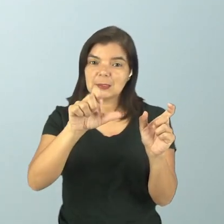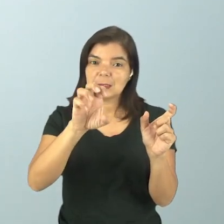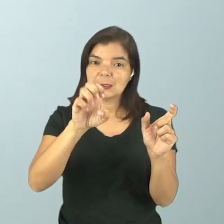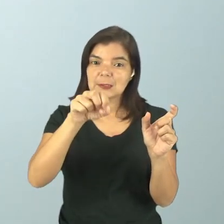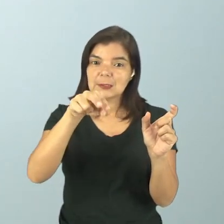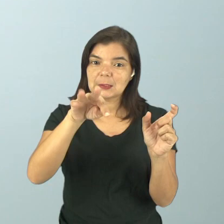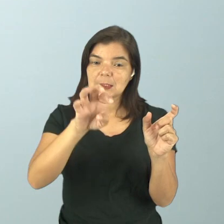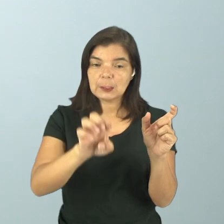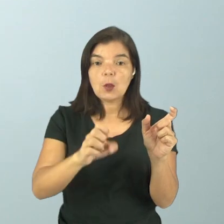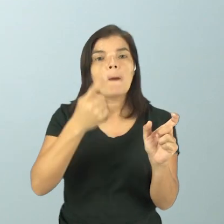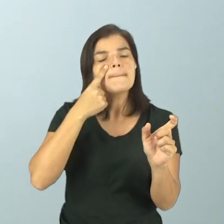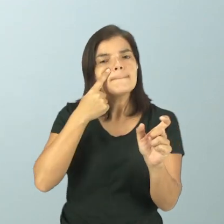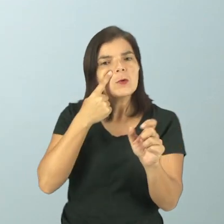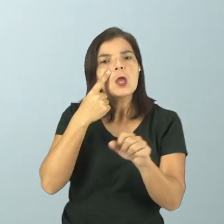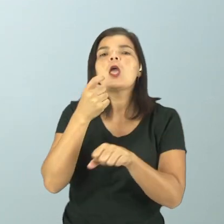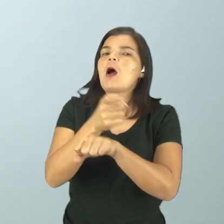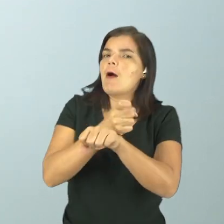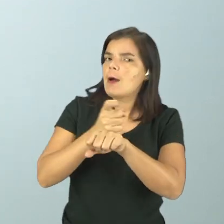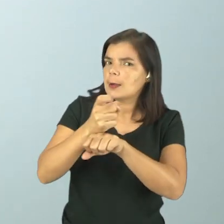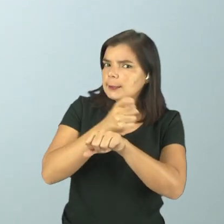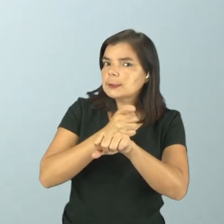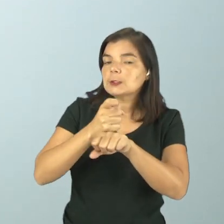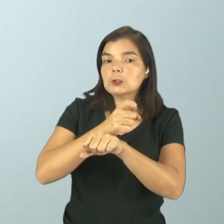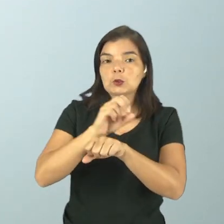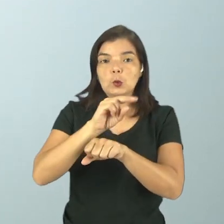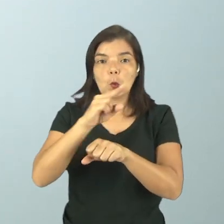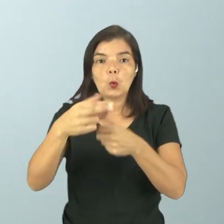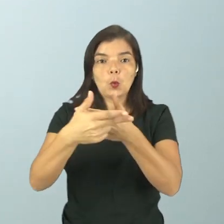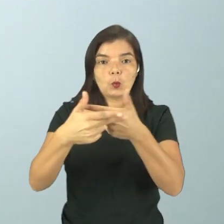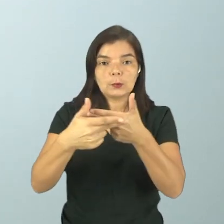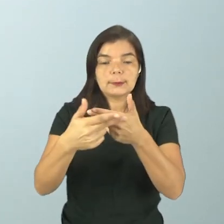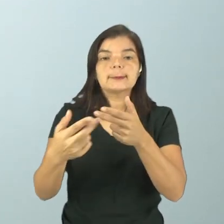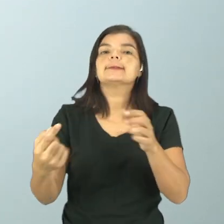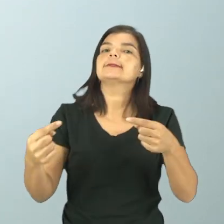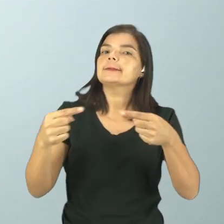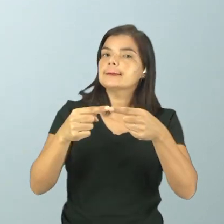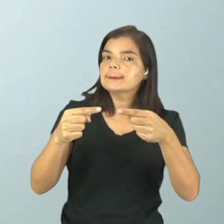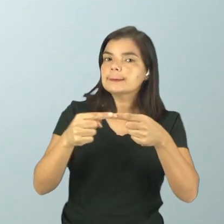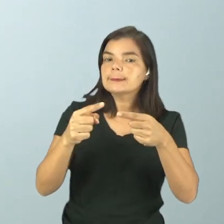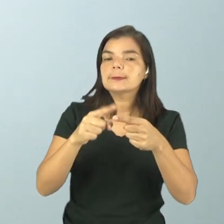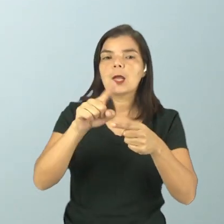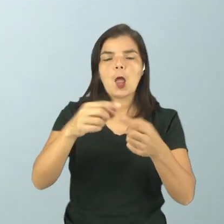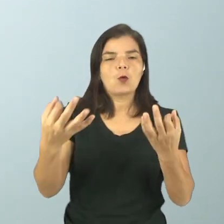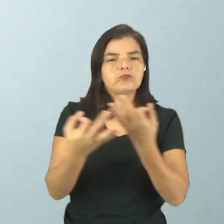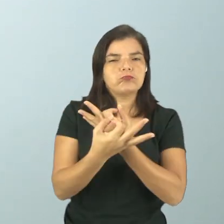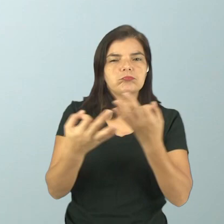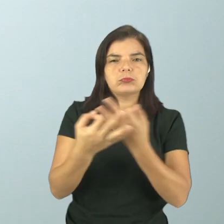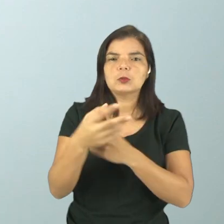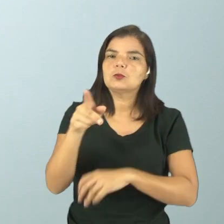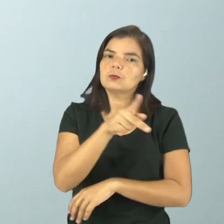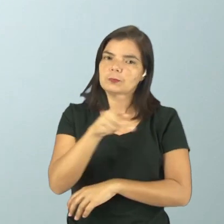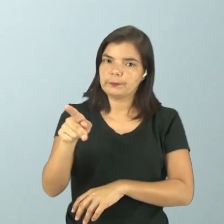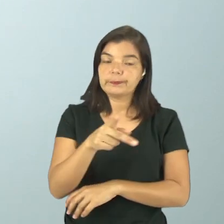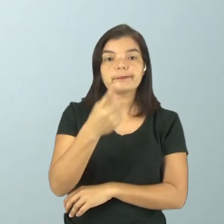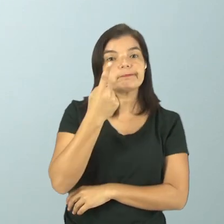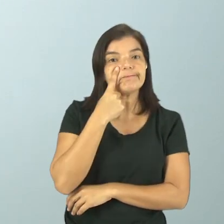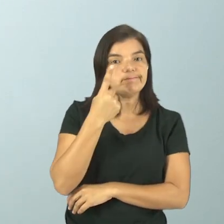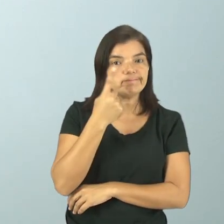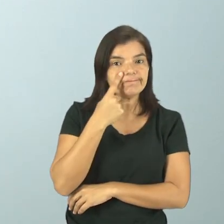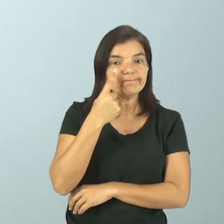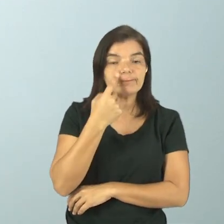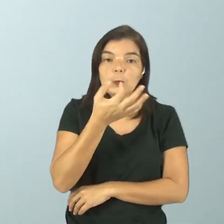gente busca usar adjetivos, locuções adjetivas ou expressões equivalentes, tá bom? No caso, ele é um excelente professor. E a gente vê ali que é